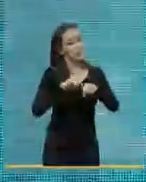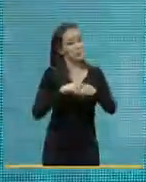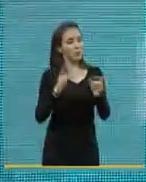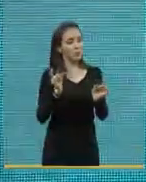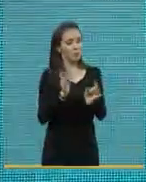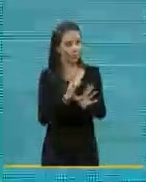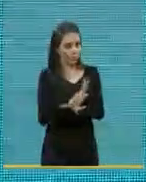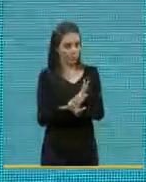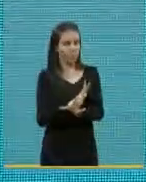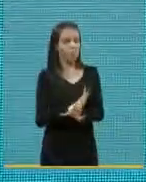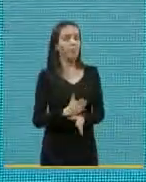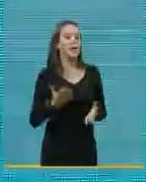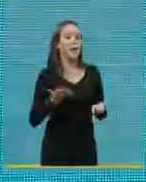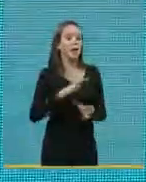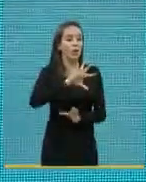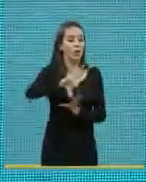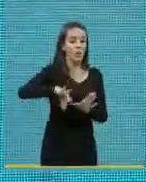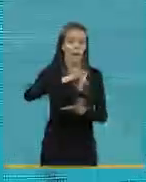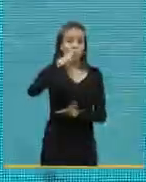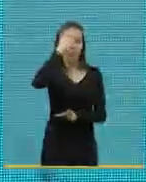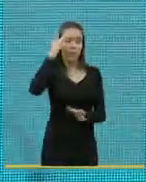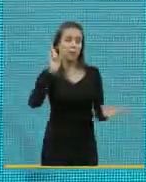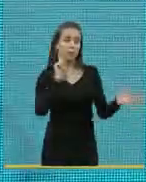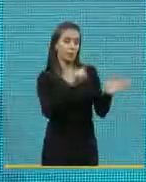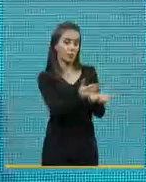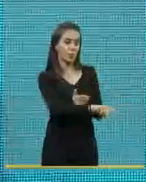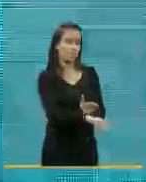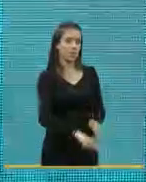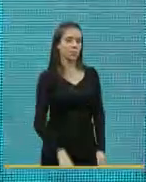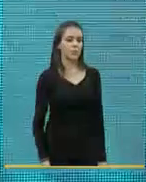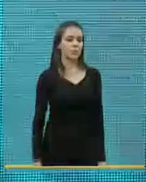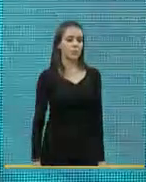agora vamos fechar quem fará a pergunta